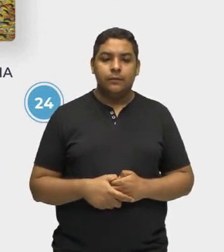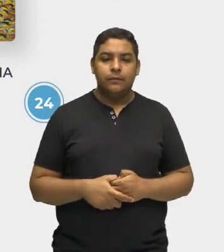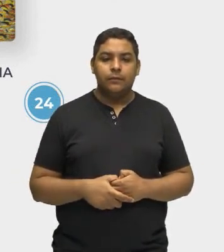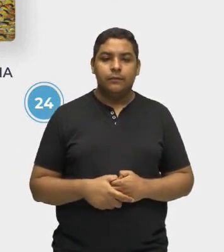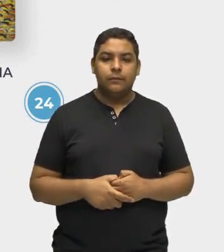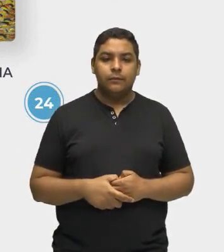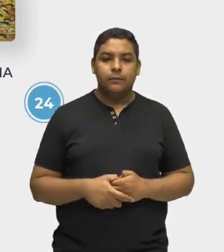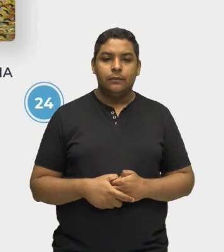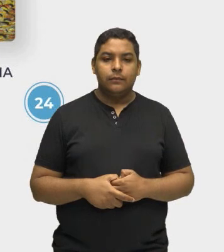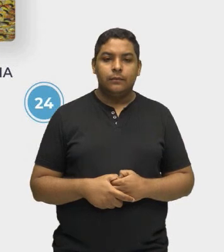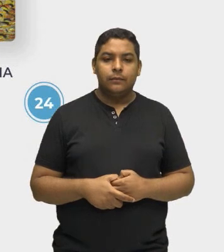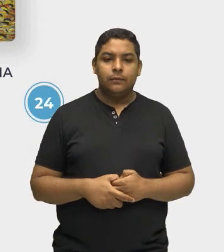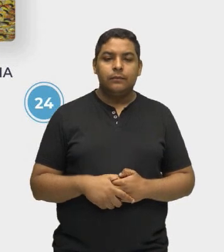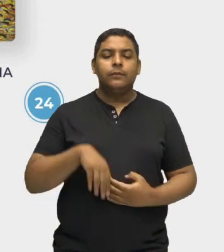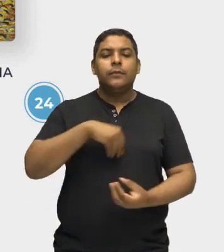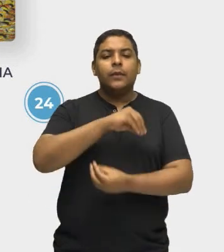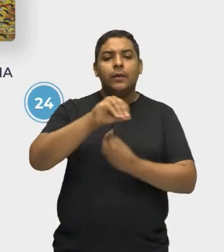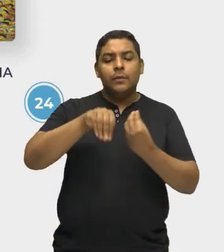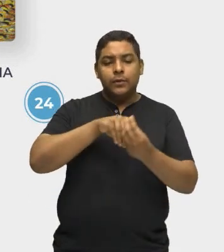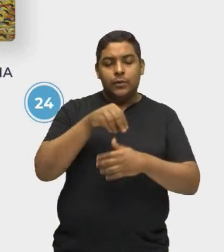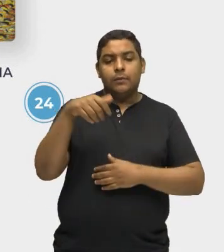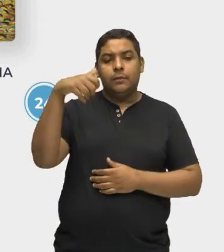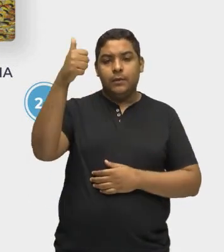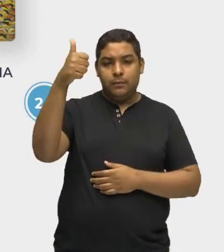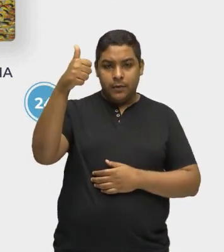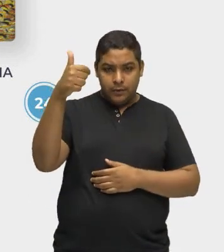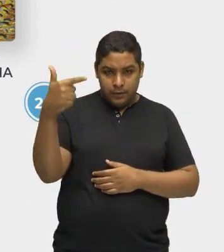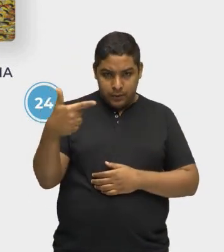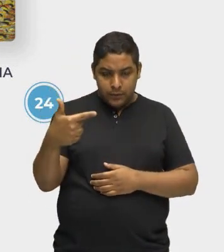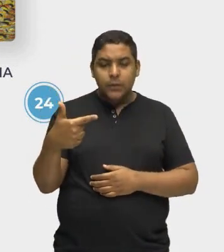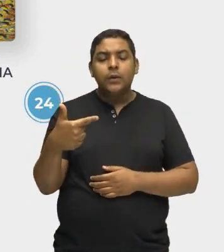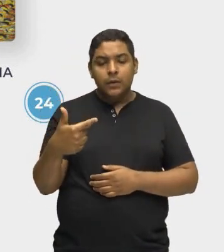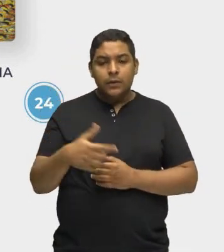uma cor primária com uma secundária. Então,